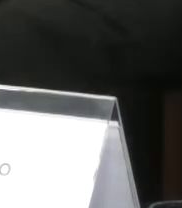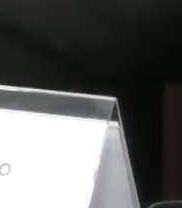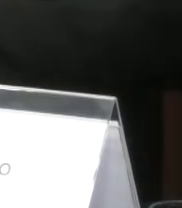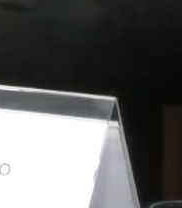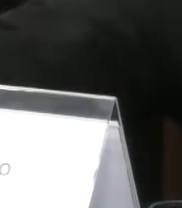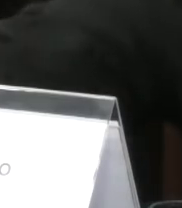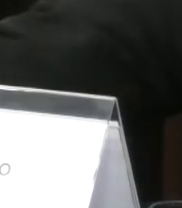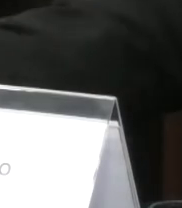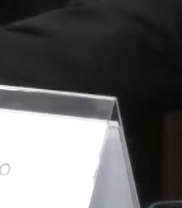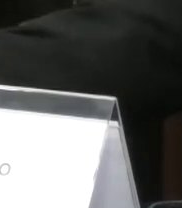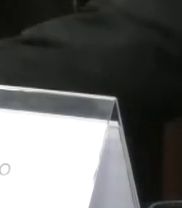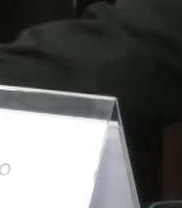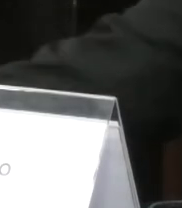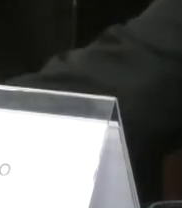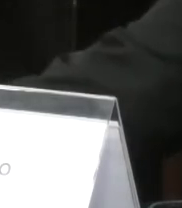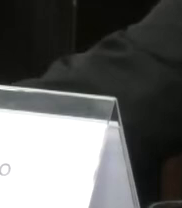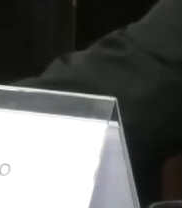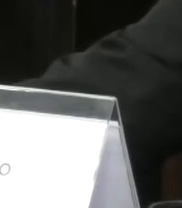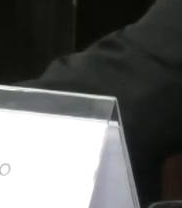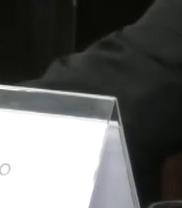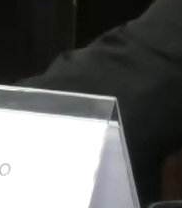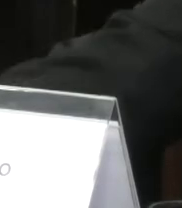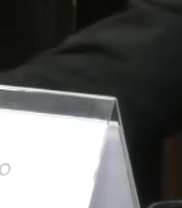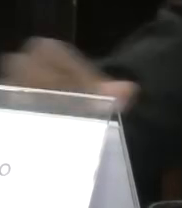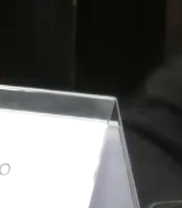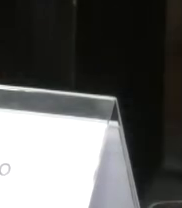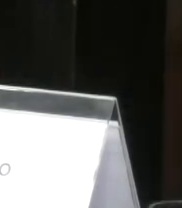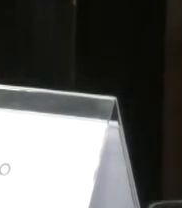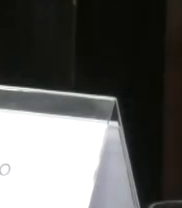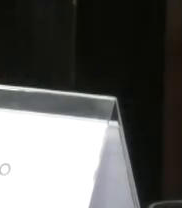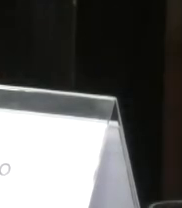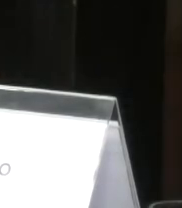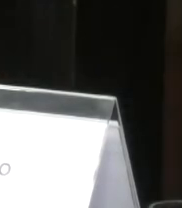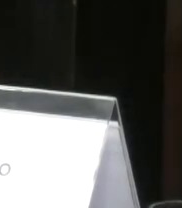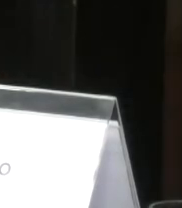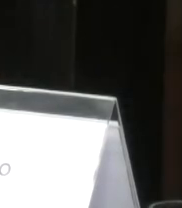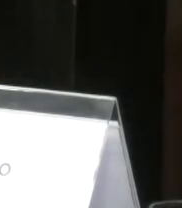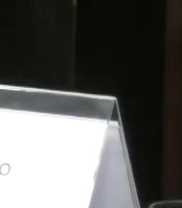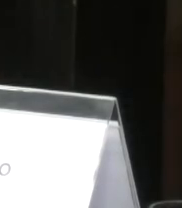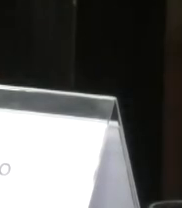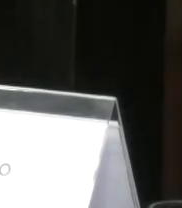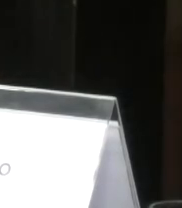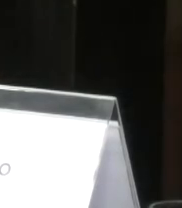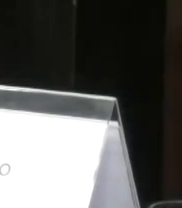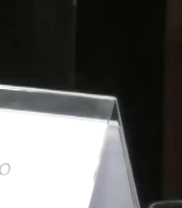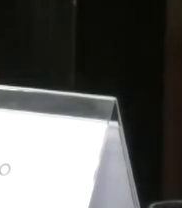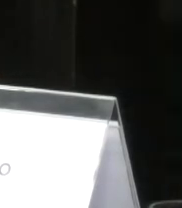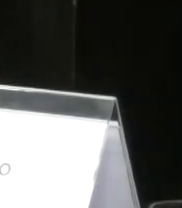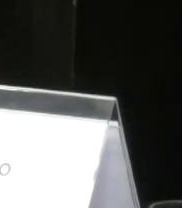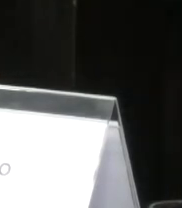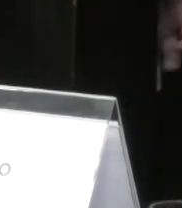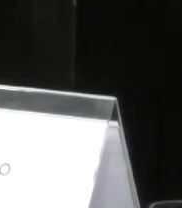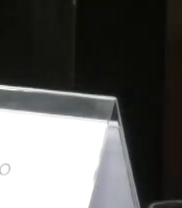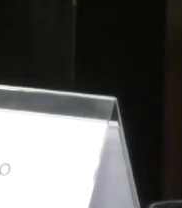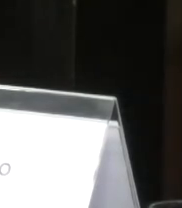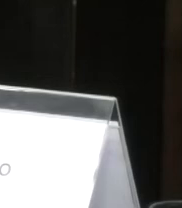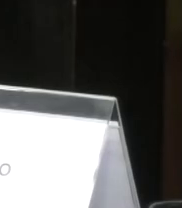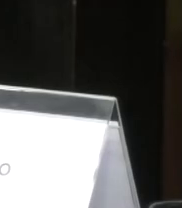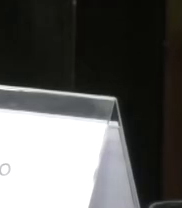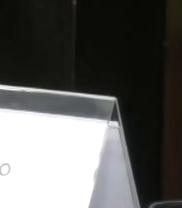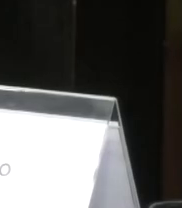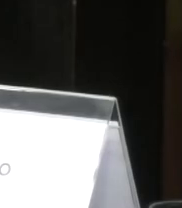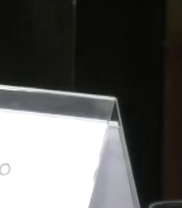jogador de futebol hoje e denuncia um caso de racismo porque a gente tá vendo no último caso